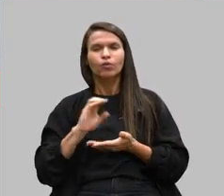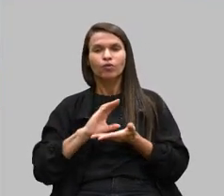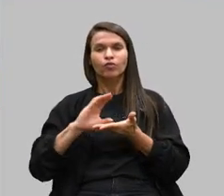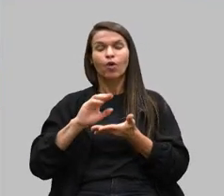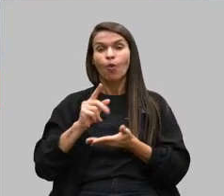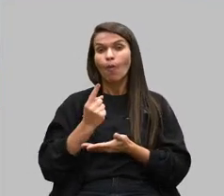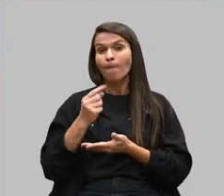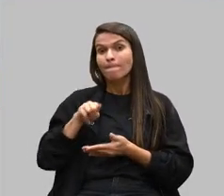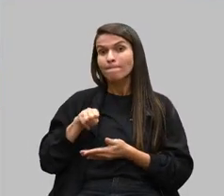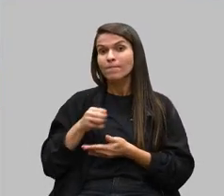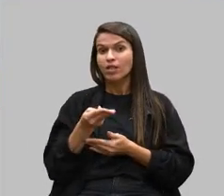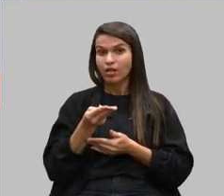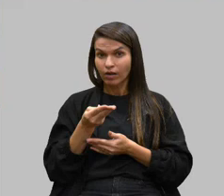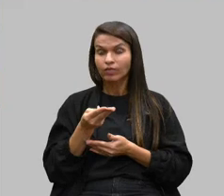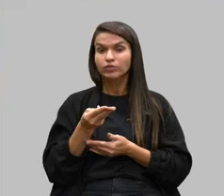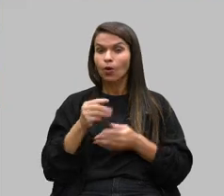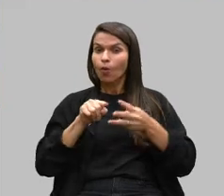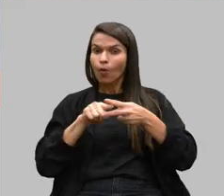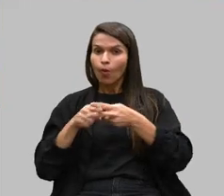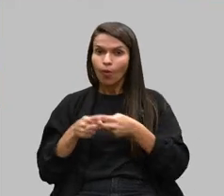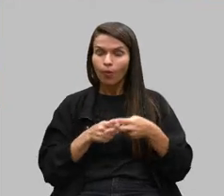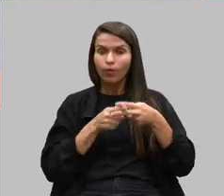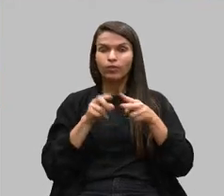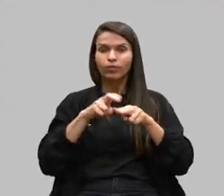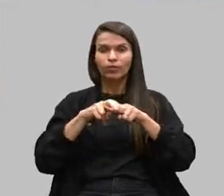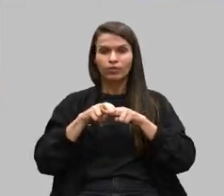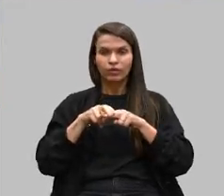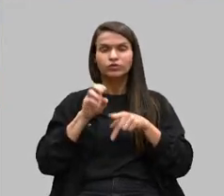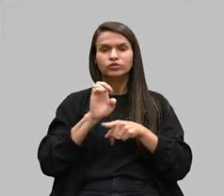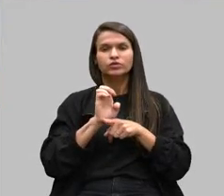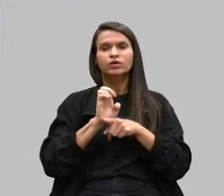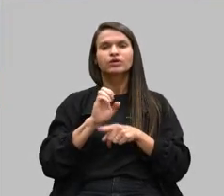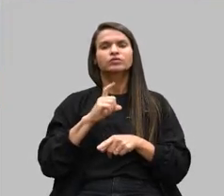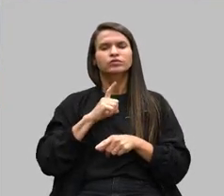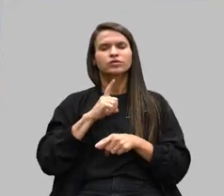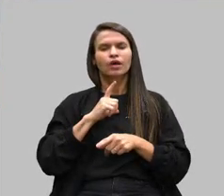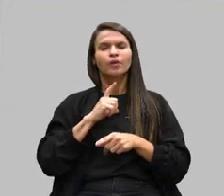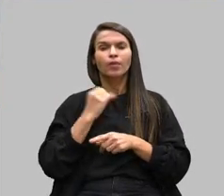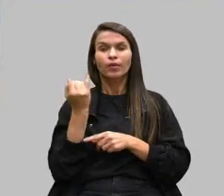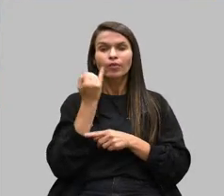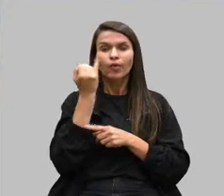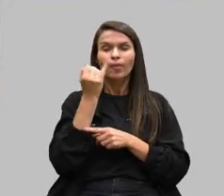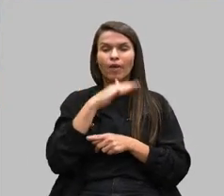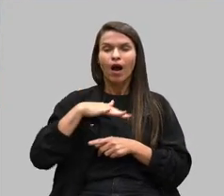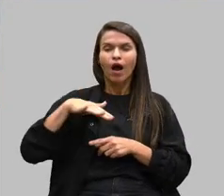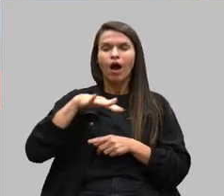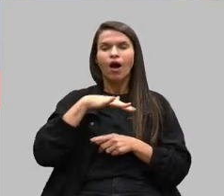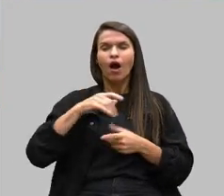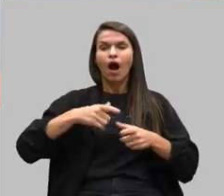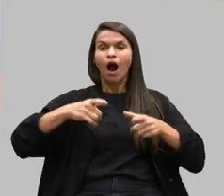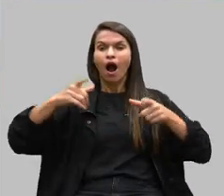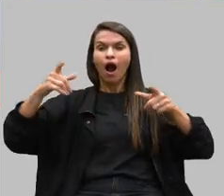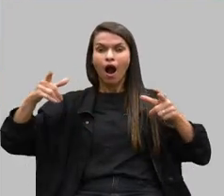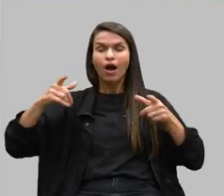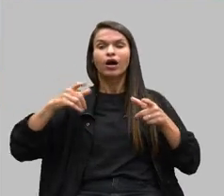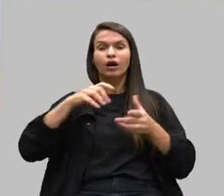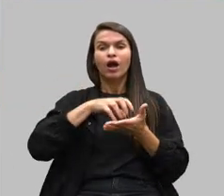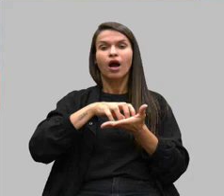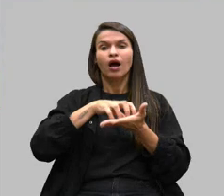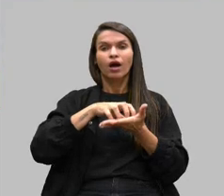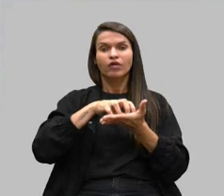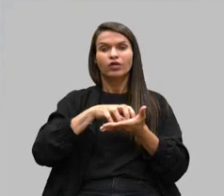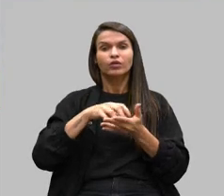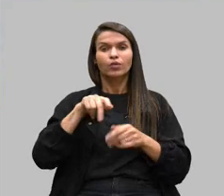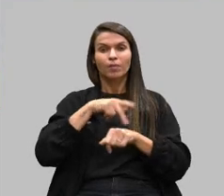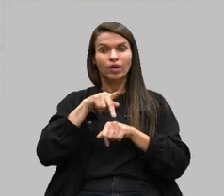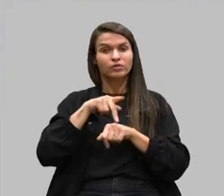seja correções justamente por um estado que tem uma pujan a maior malha rodoviária do país buscando se retomar uma